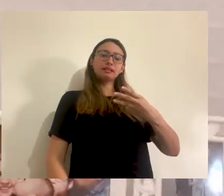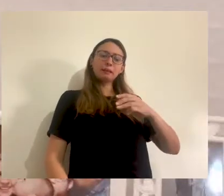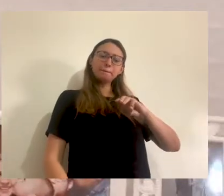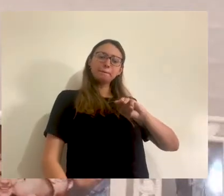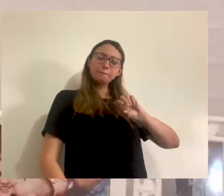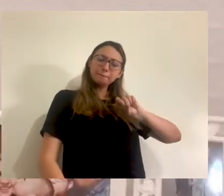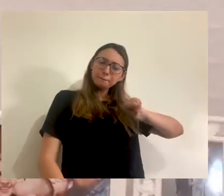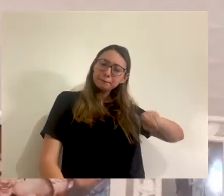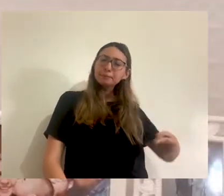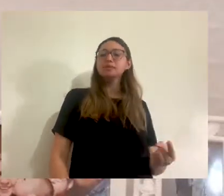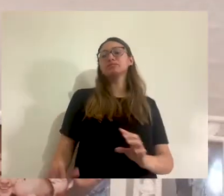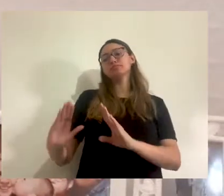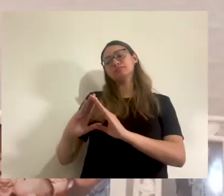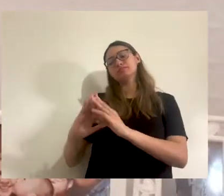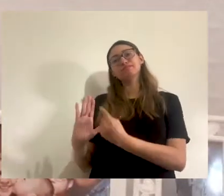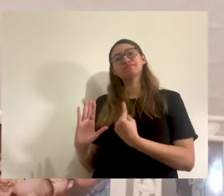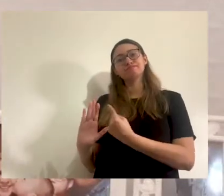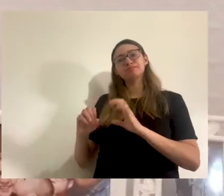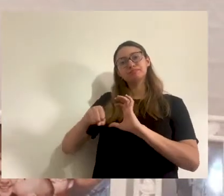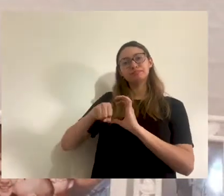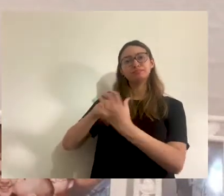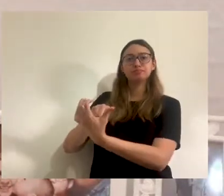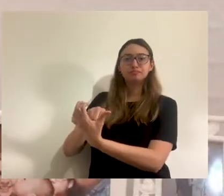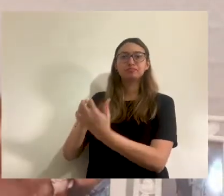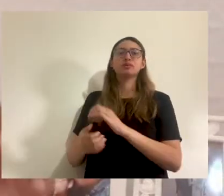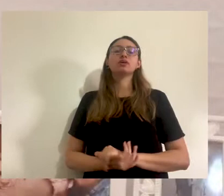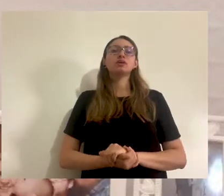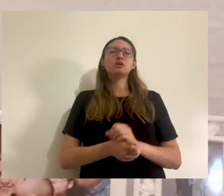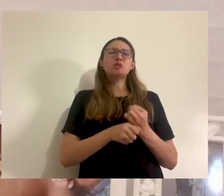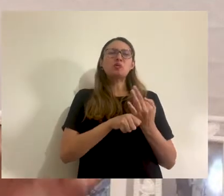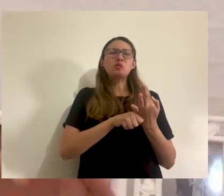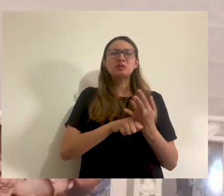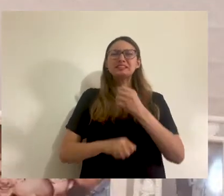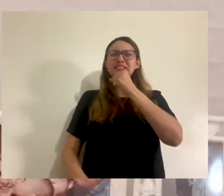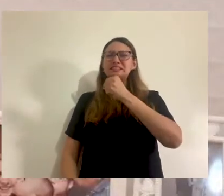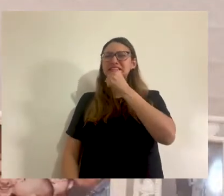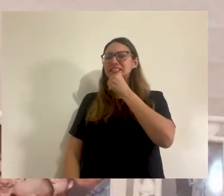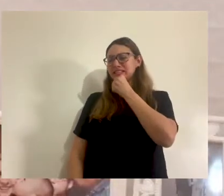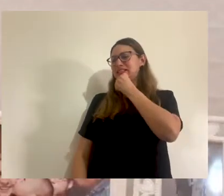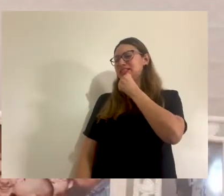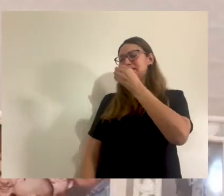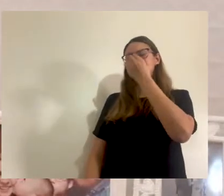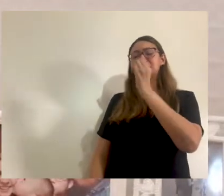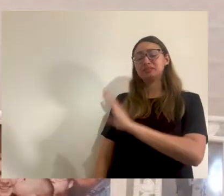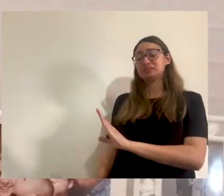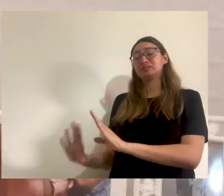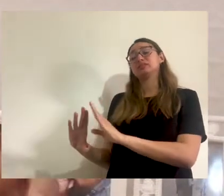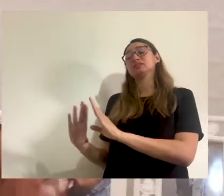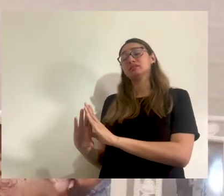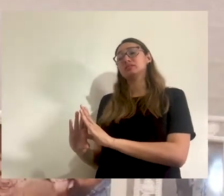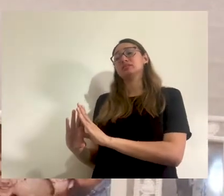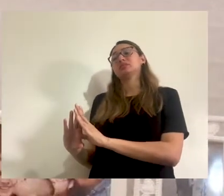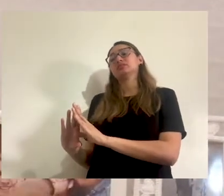pessoas estão em confinamento por conta do coronavírus. Quantos idosos estão abandonados nas suas casas,